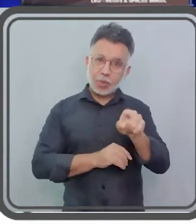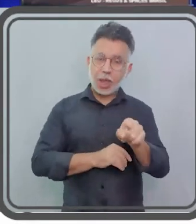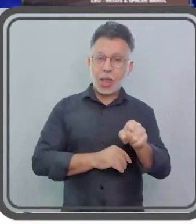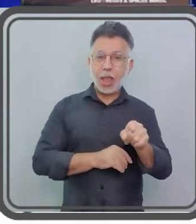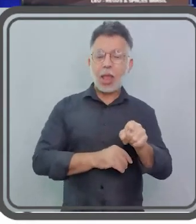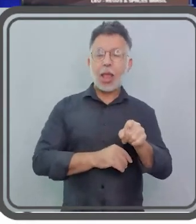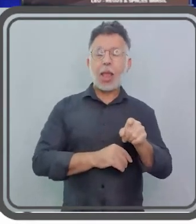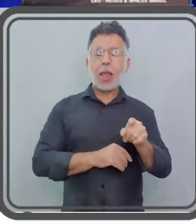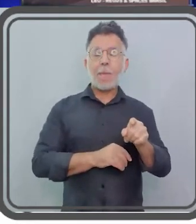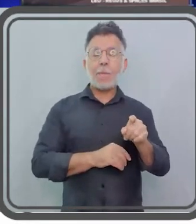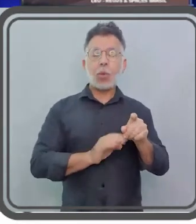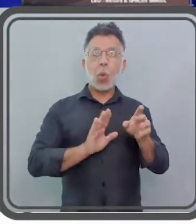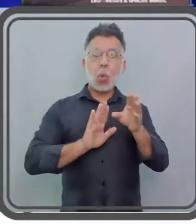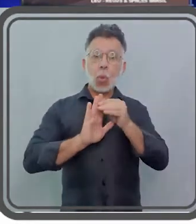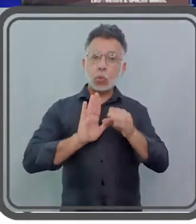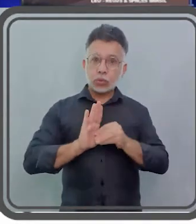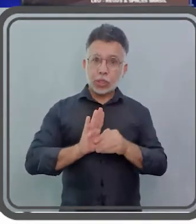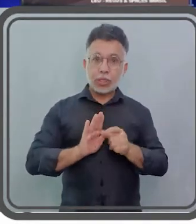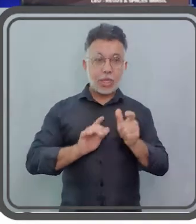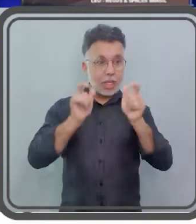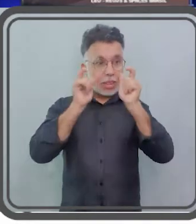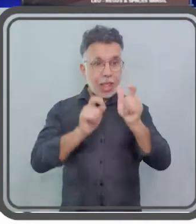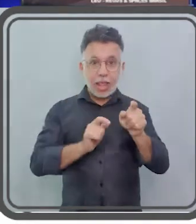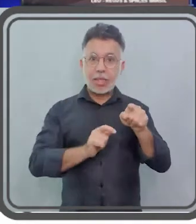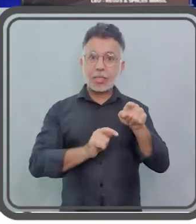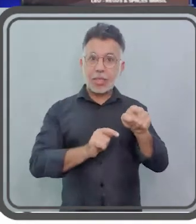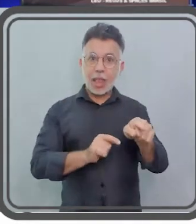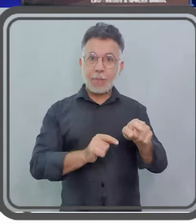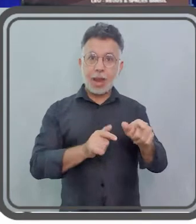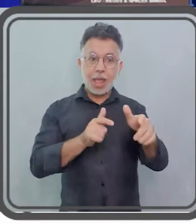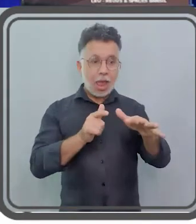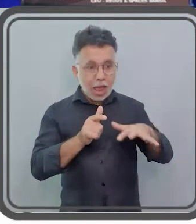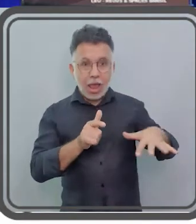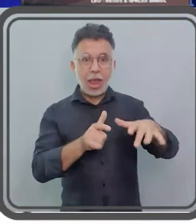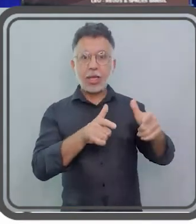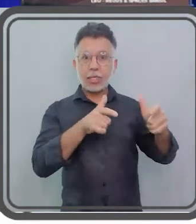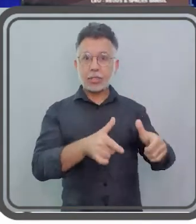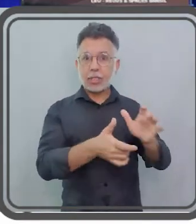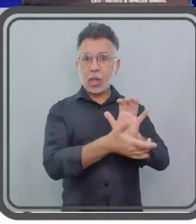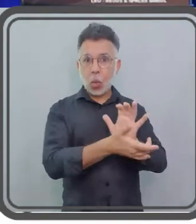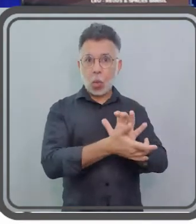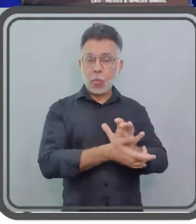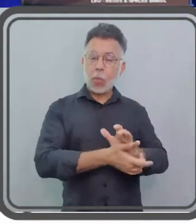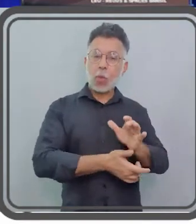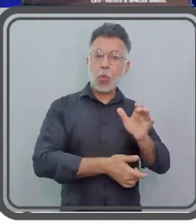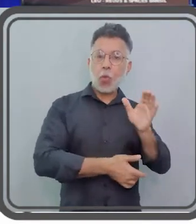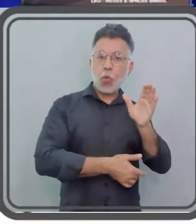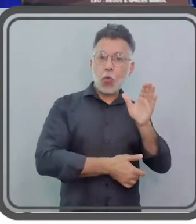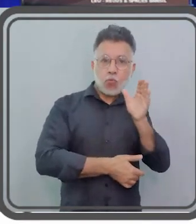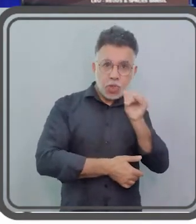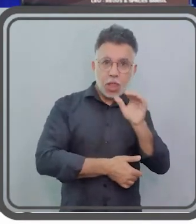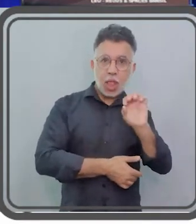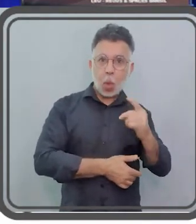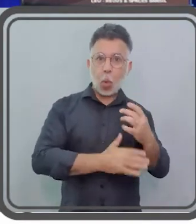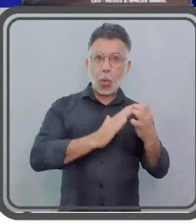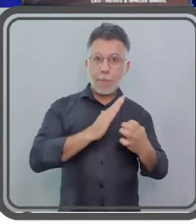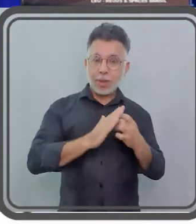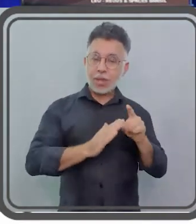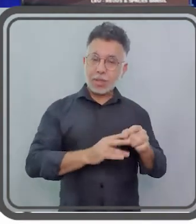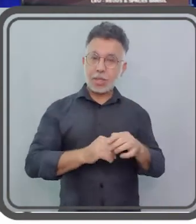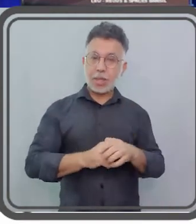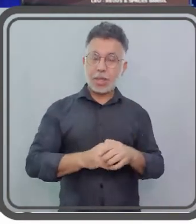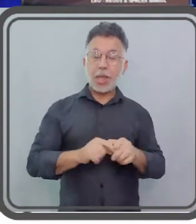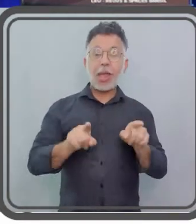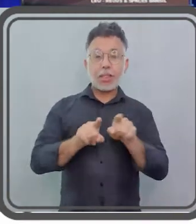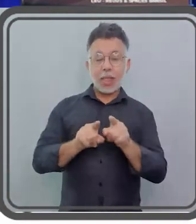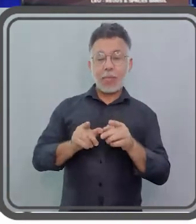providenciar o conteúdo que seja de interesse para esse departamento, para esse funcionário ou para essa empresa. Então, isso também